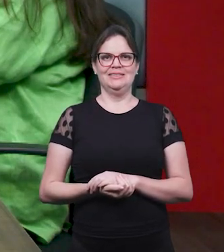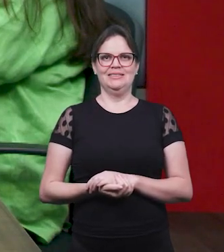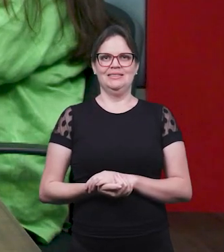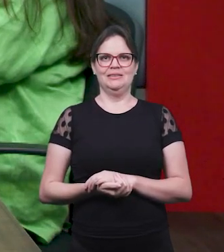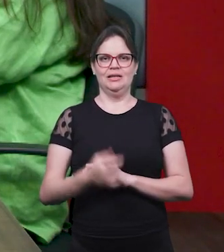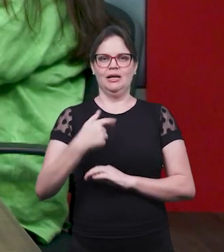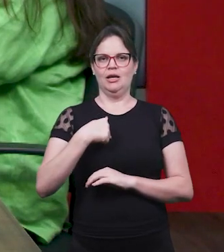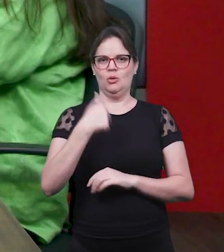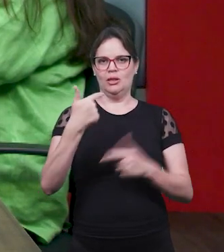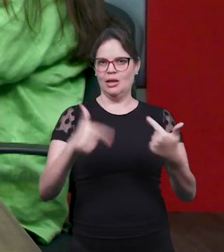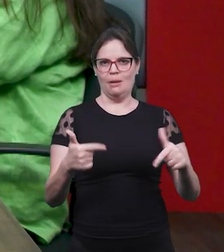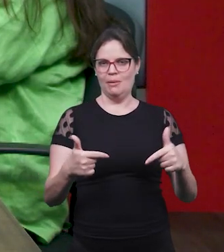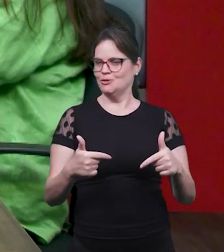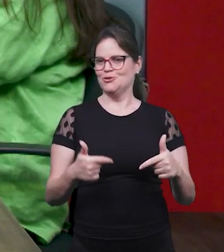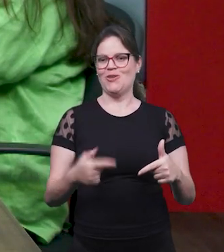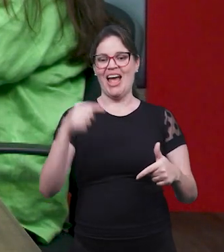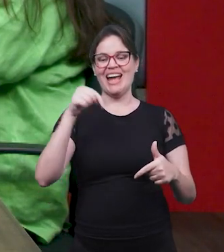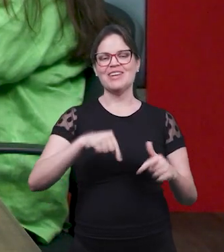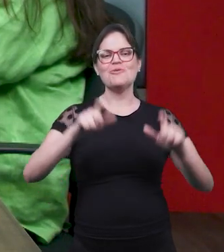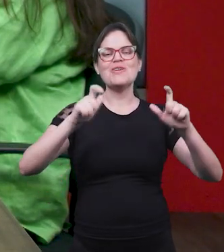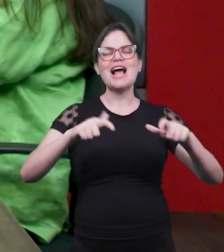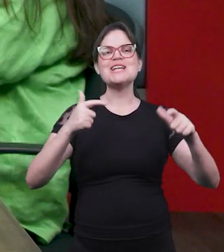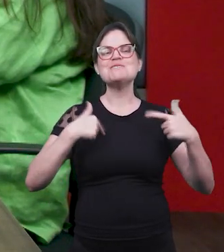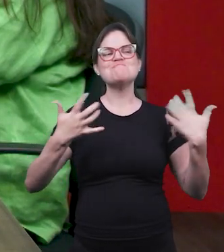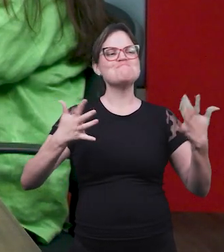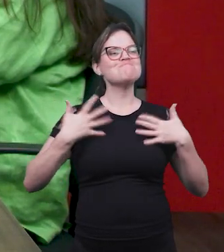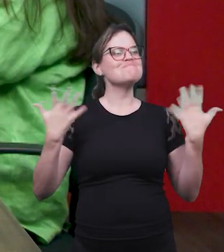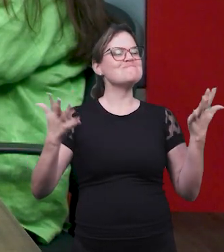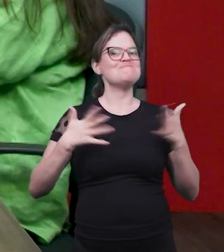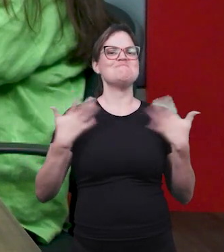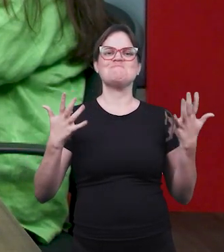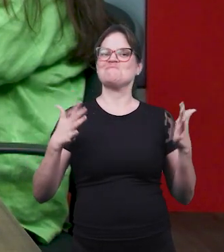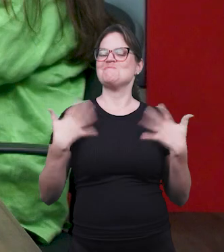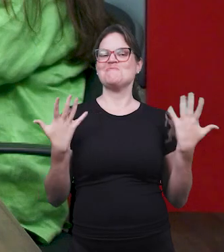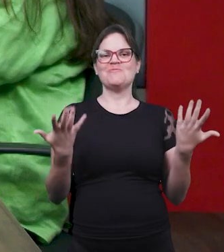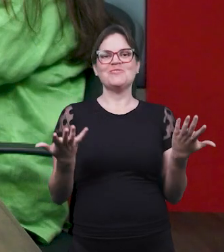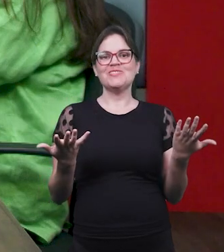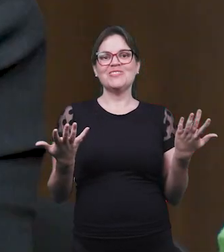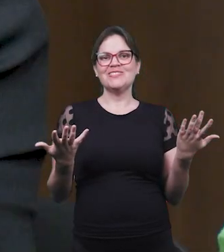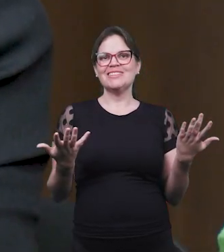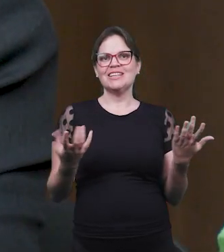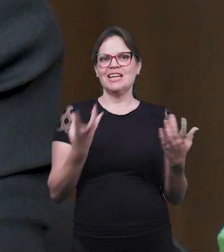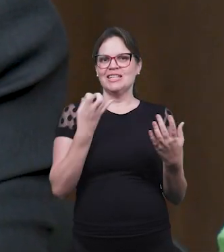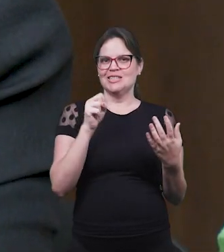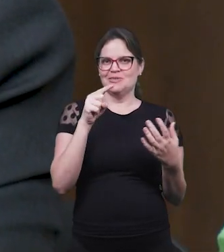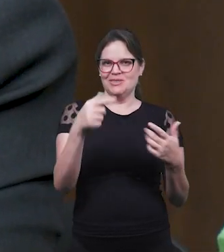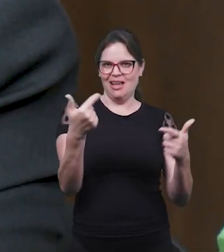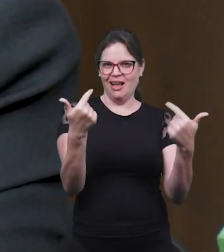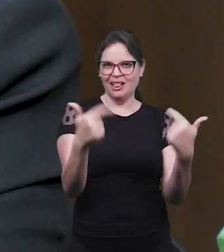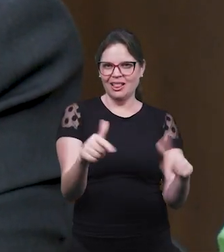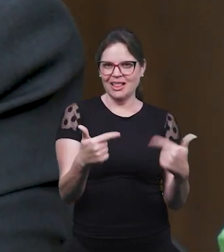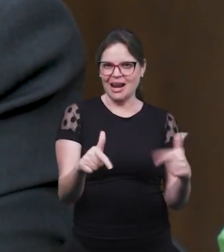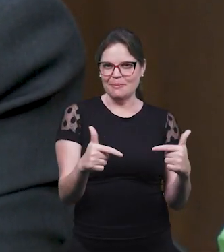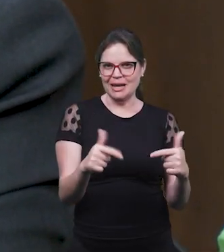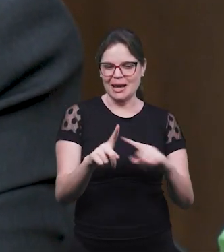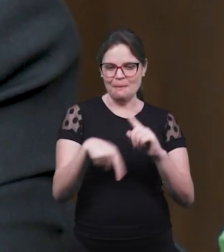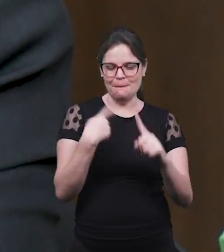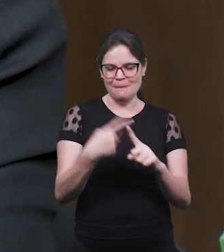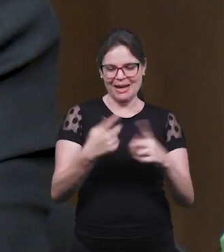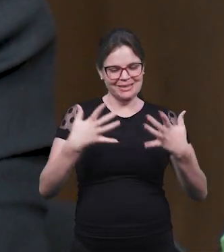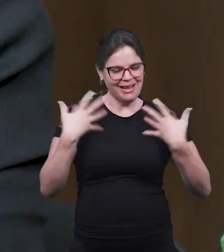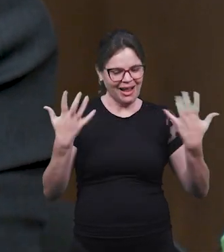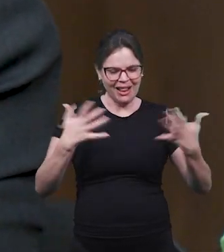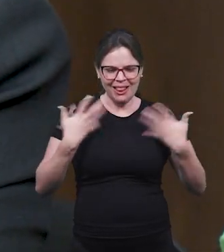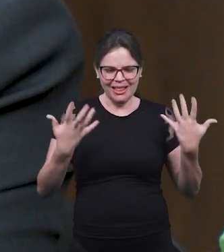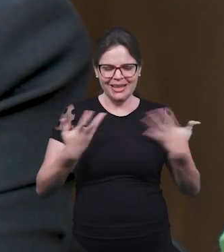Eu não trabalho, eu me divirto. Então, você tem que trabalhar naquilo que te diverte